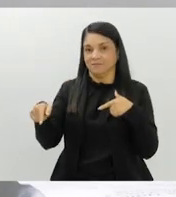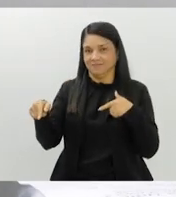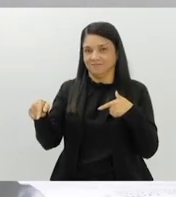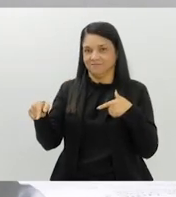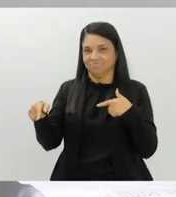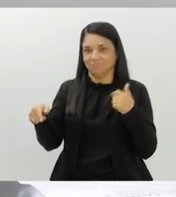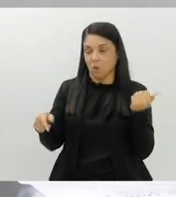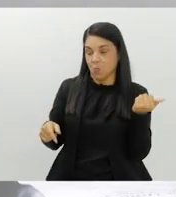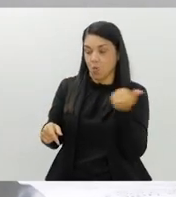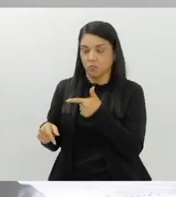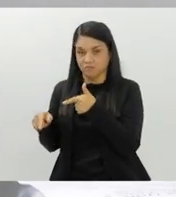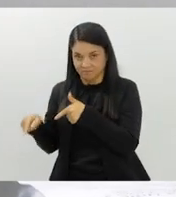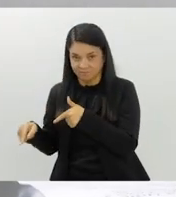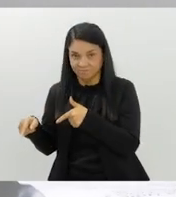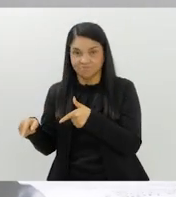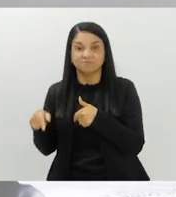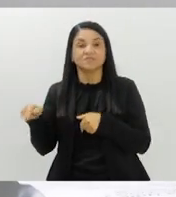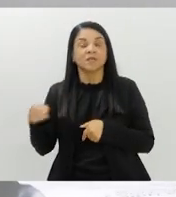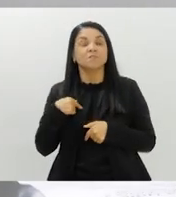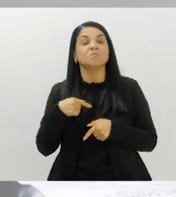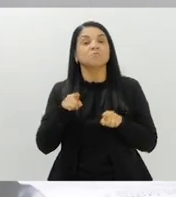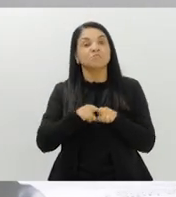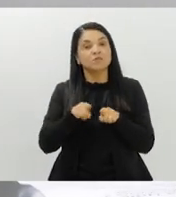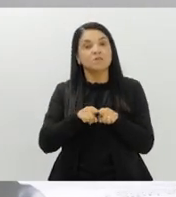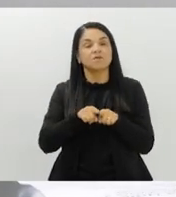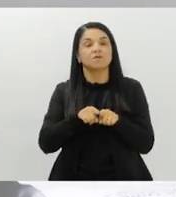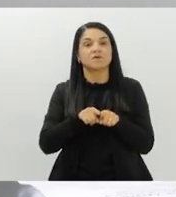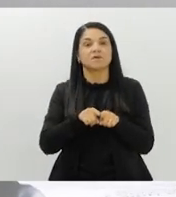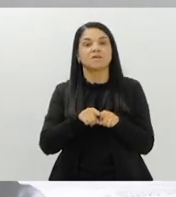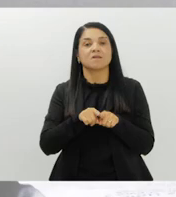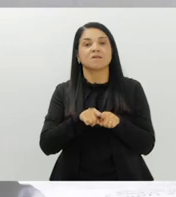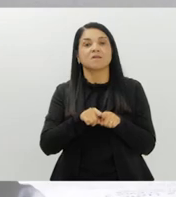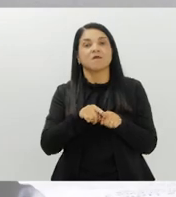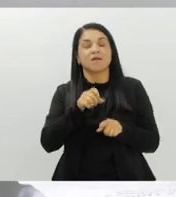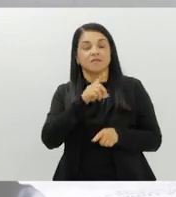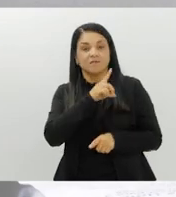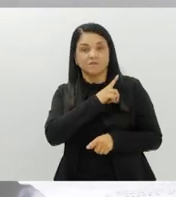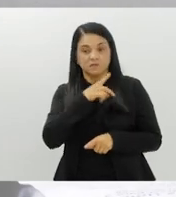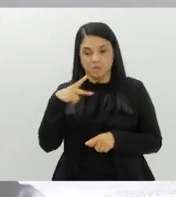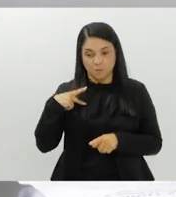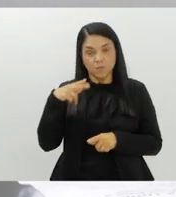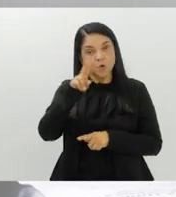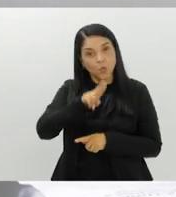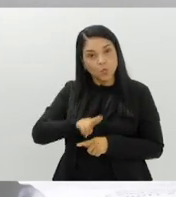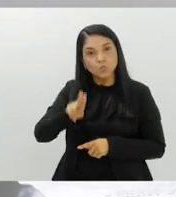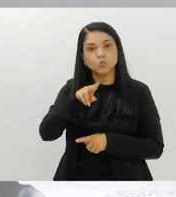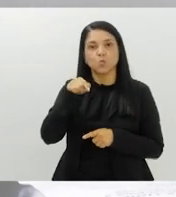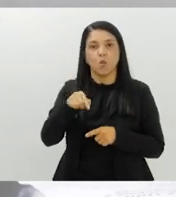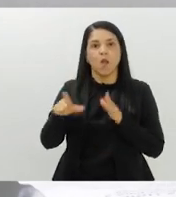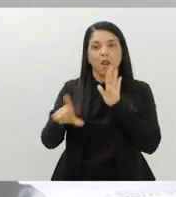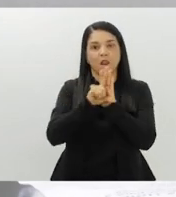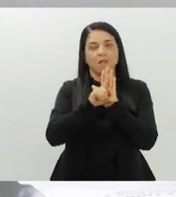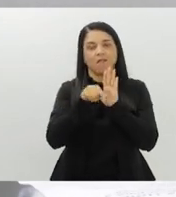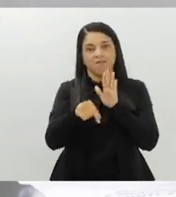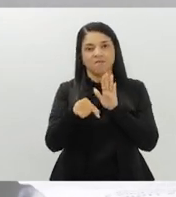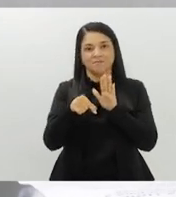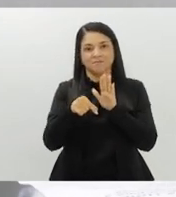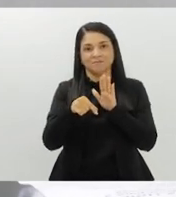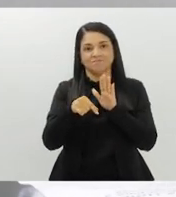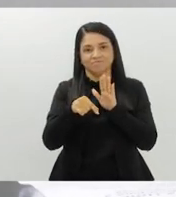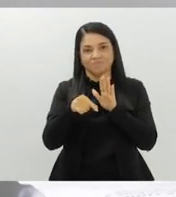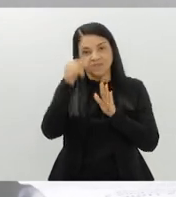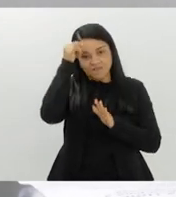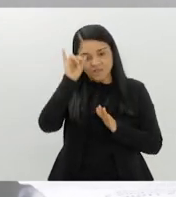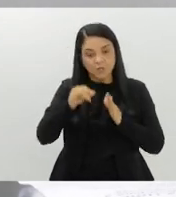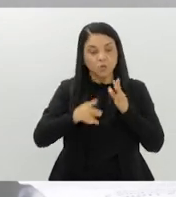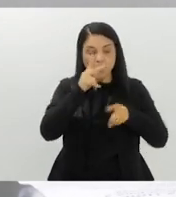feita desse jeito, que teve uma audiência como essa aqui hoje e serviu para que esses povos não fossem desenraizados. Então,